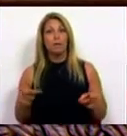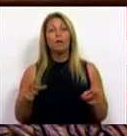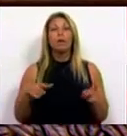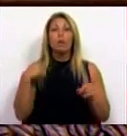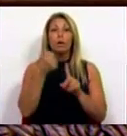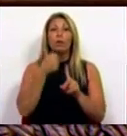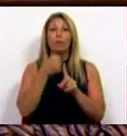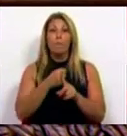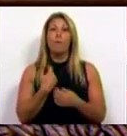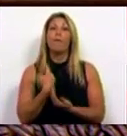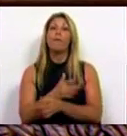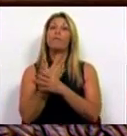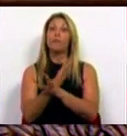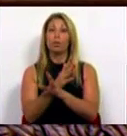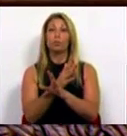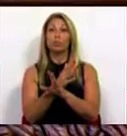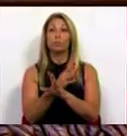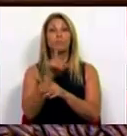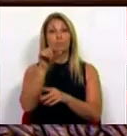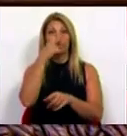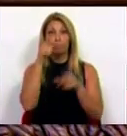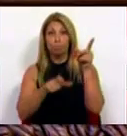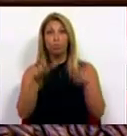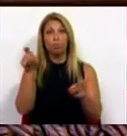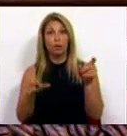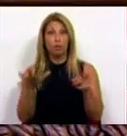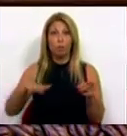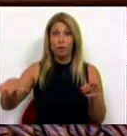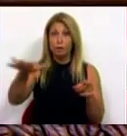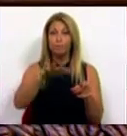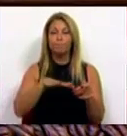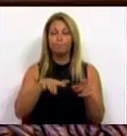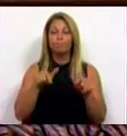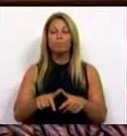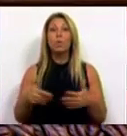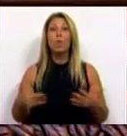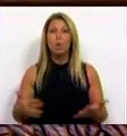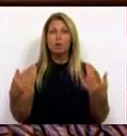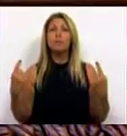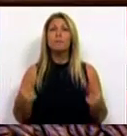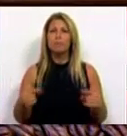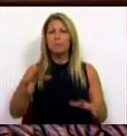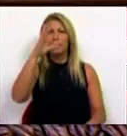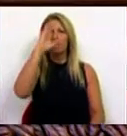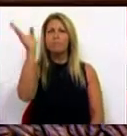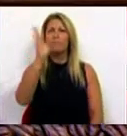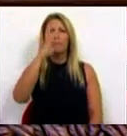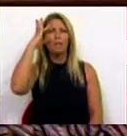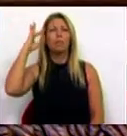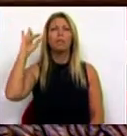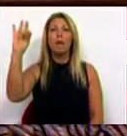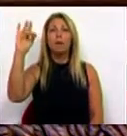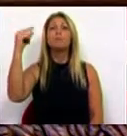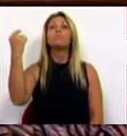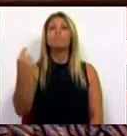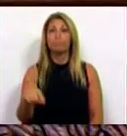aos fogos e as populações têm hoje uma profunda consciência enraizada